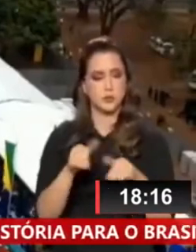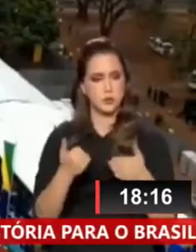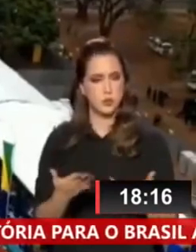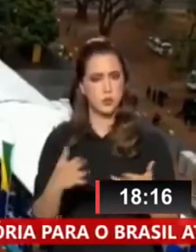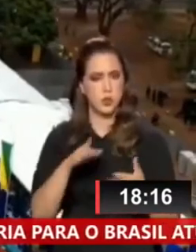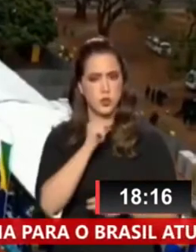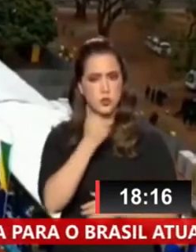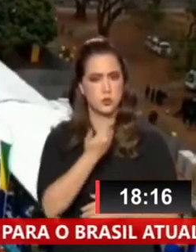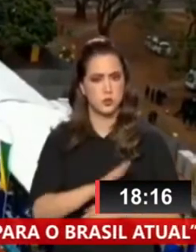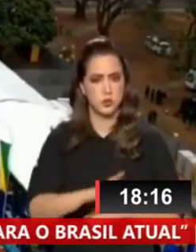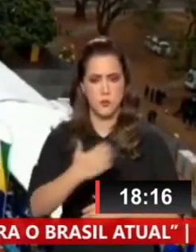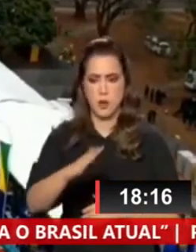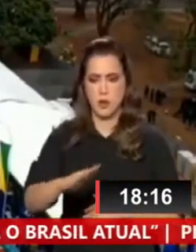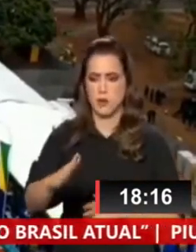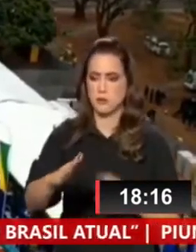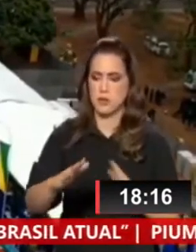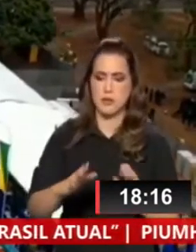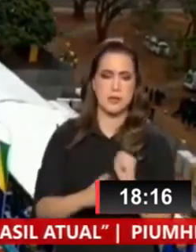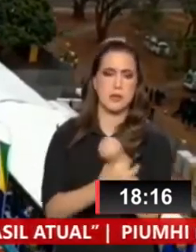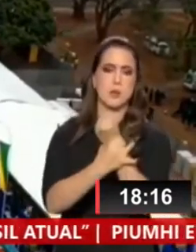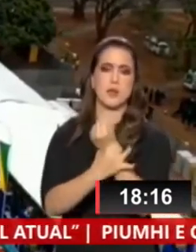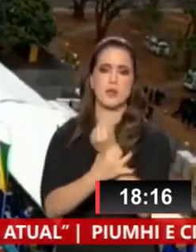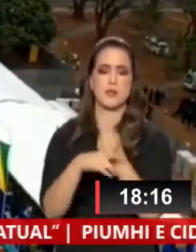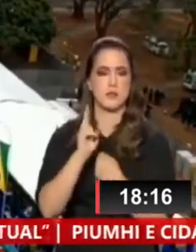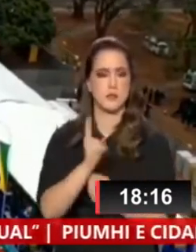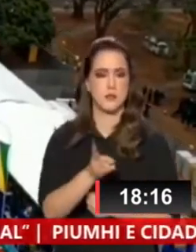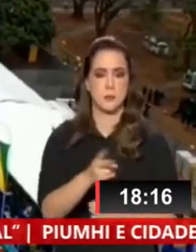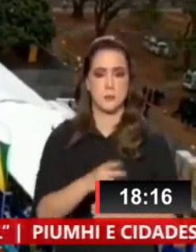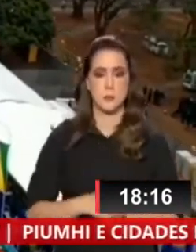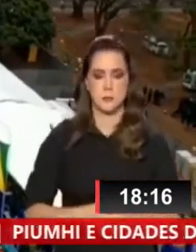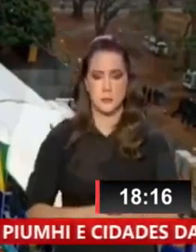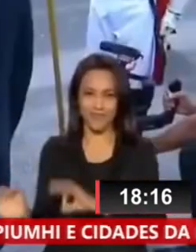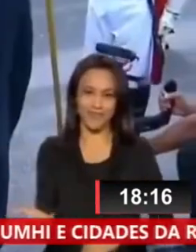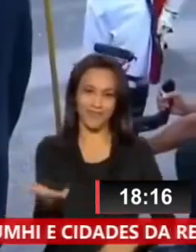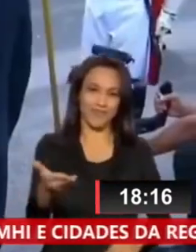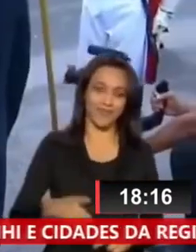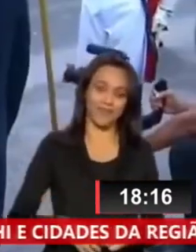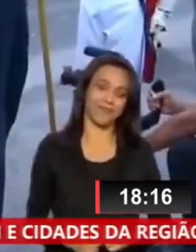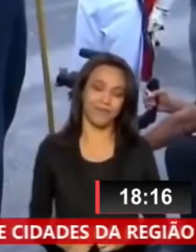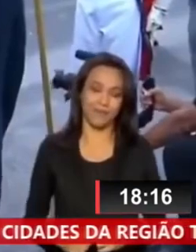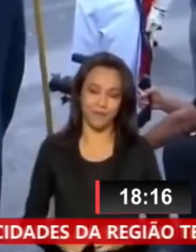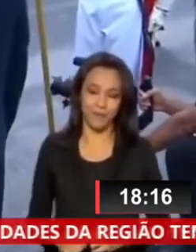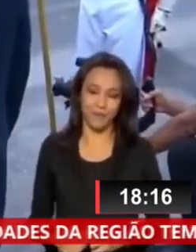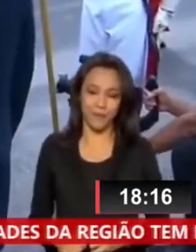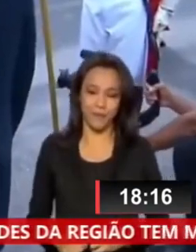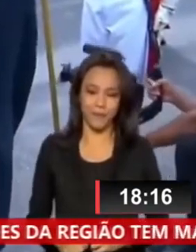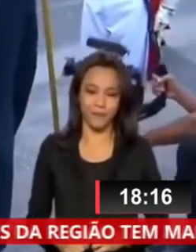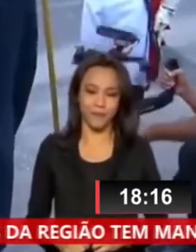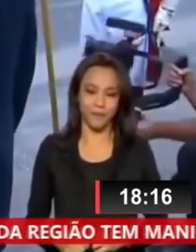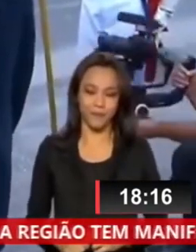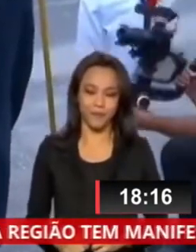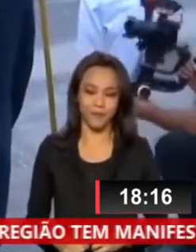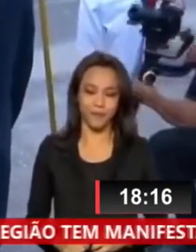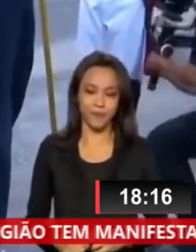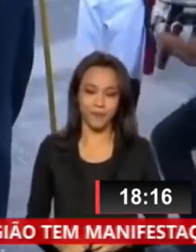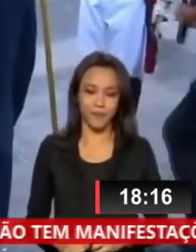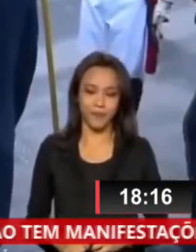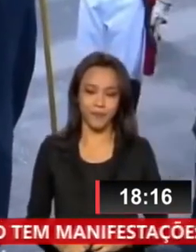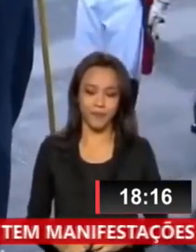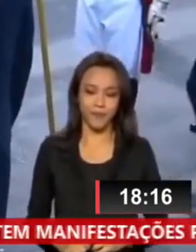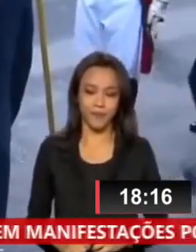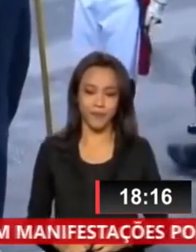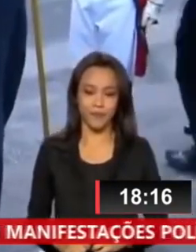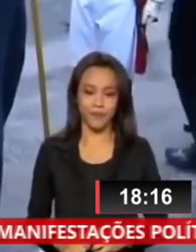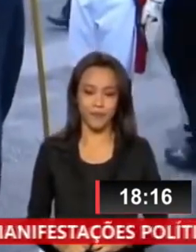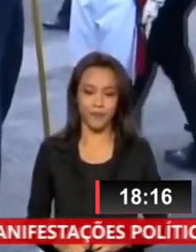mensagens em que ele e colegas teriam defendido abertamente um golpe caso o ex-presidente Lula vencesse as eleições deste ano. Também marcaram